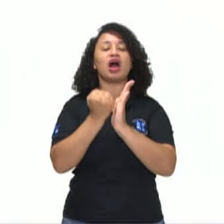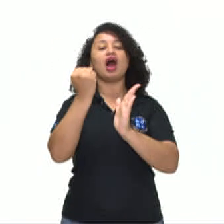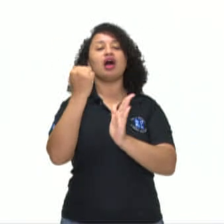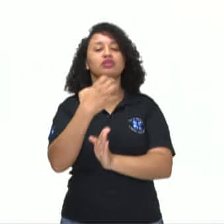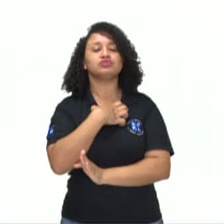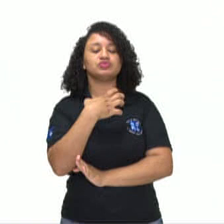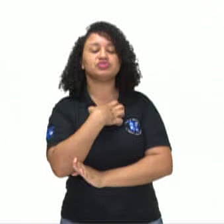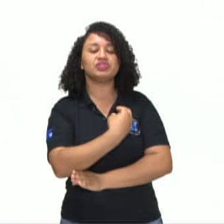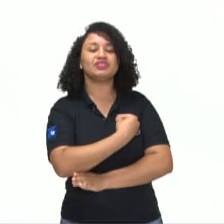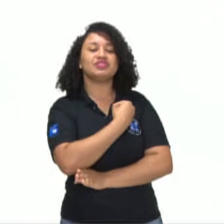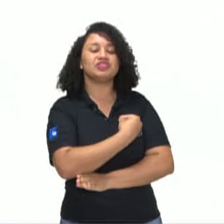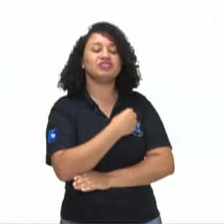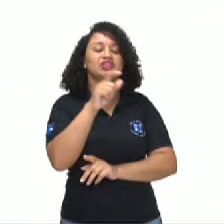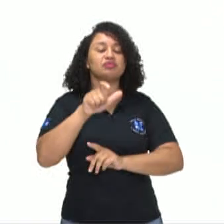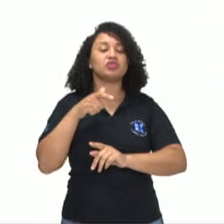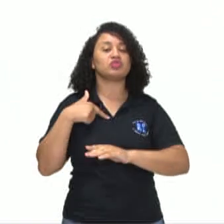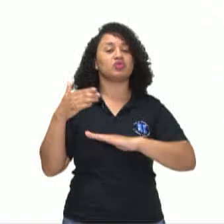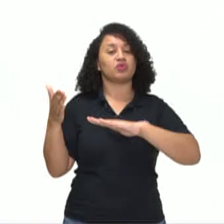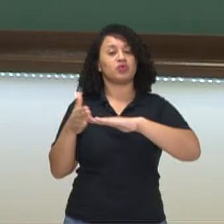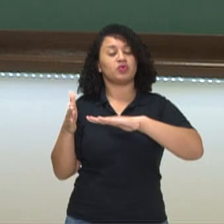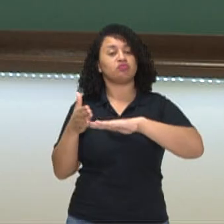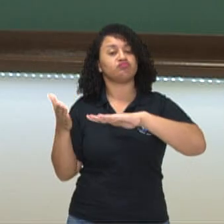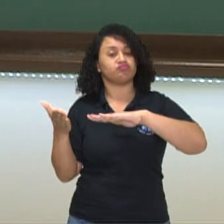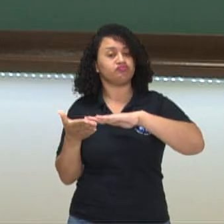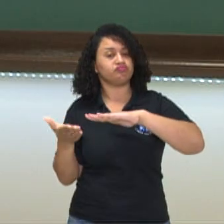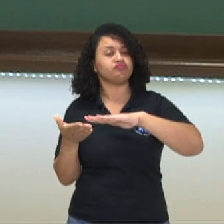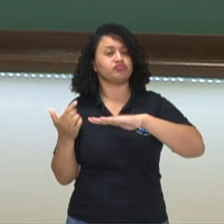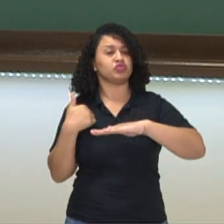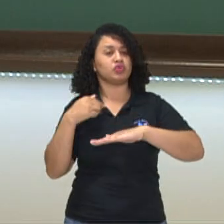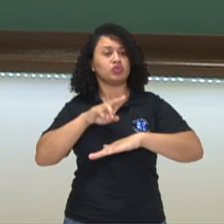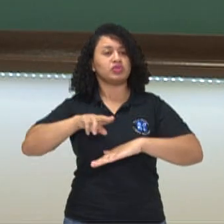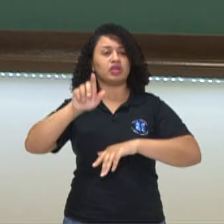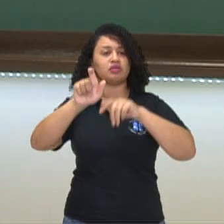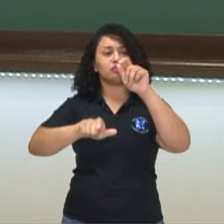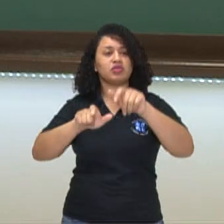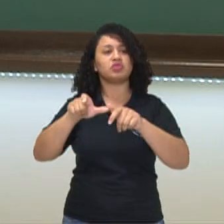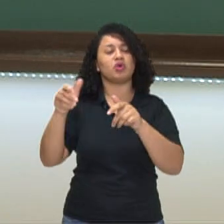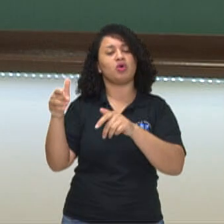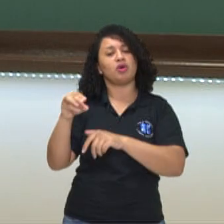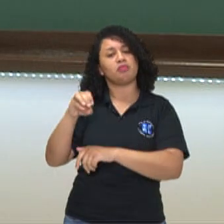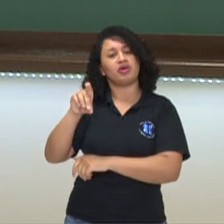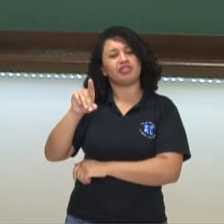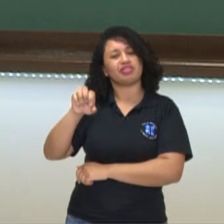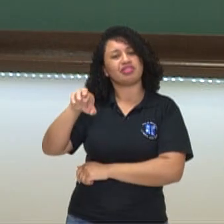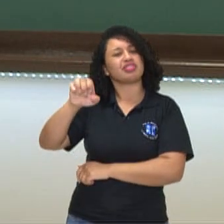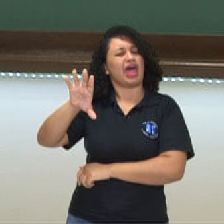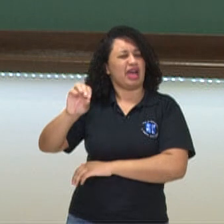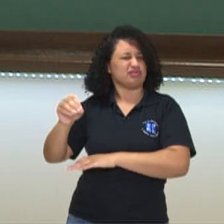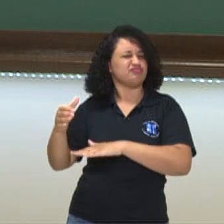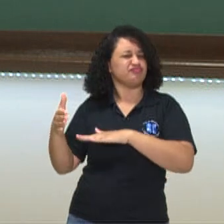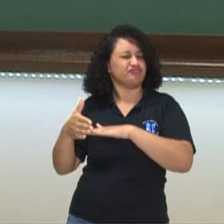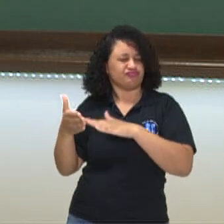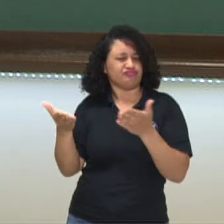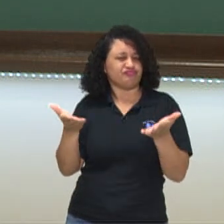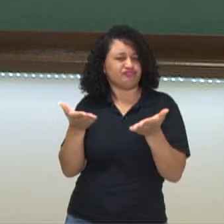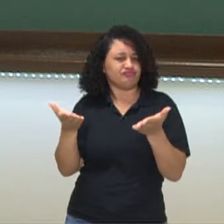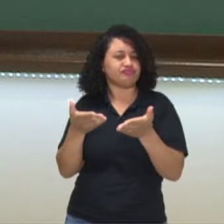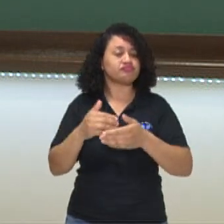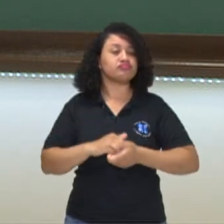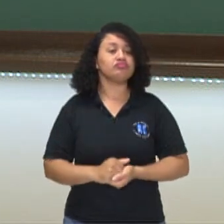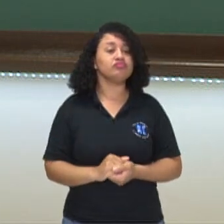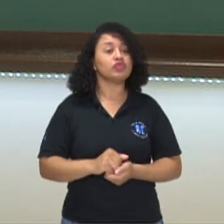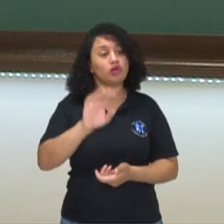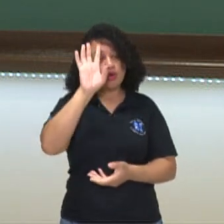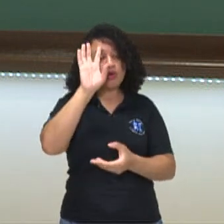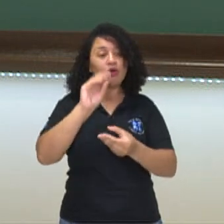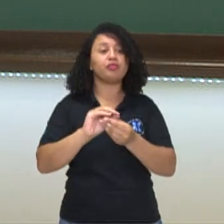homem moderno, né? Então a gente vai usar essa expressão de homem moderno. Compreender, né, esse mundo